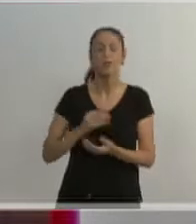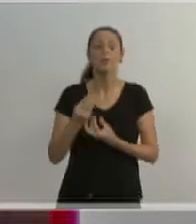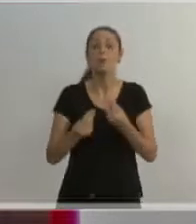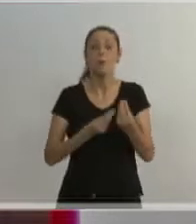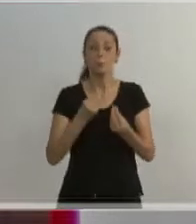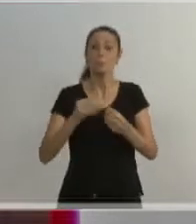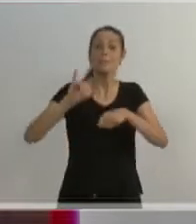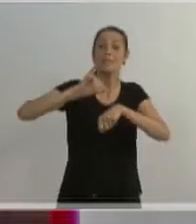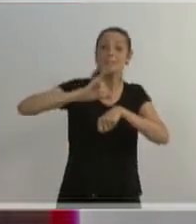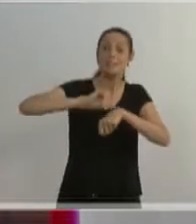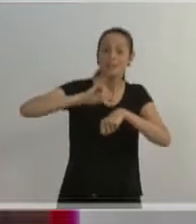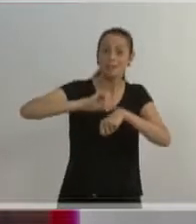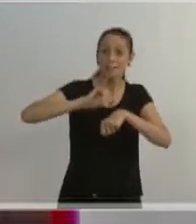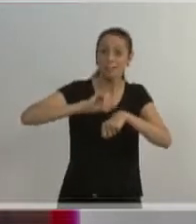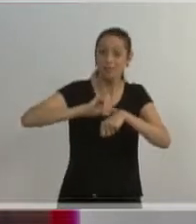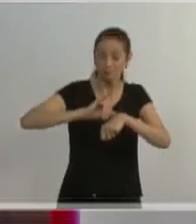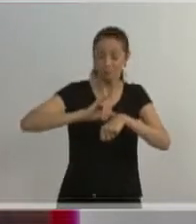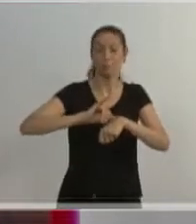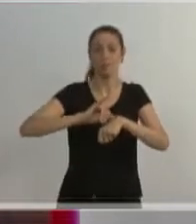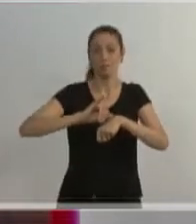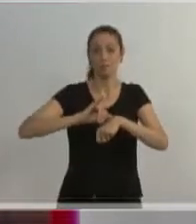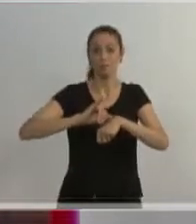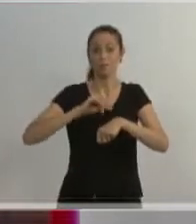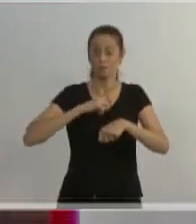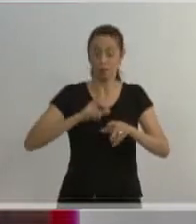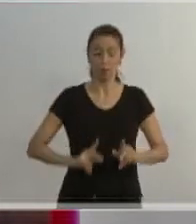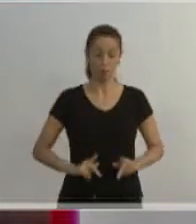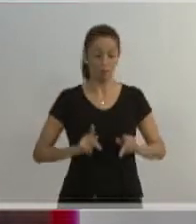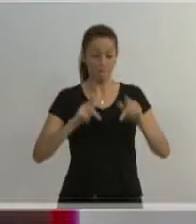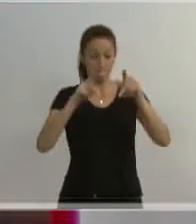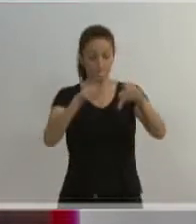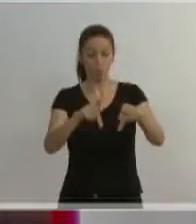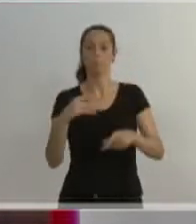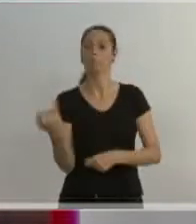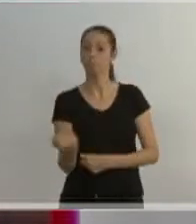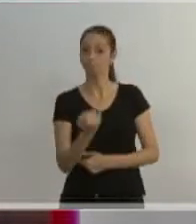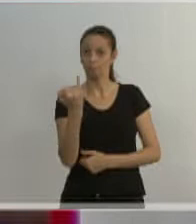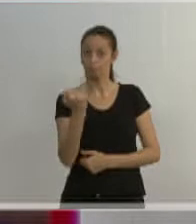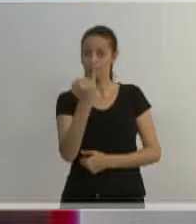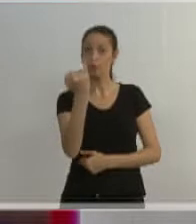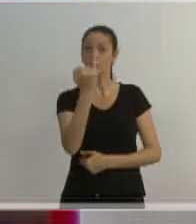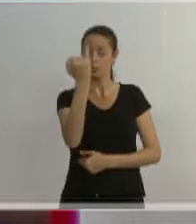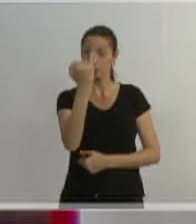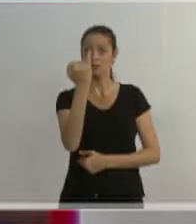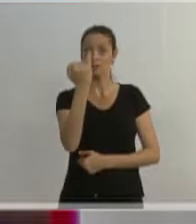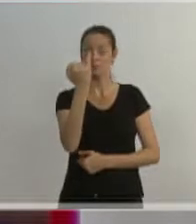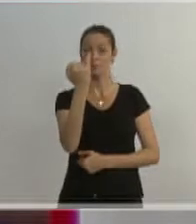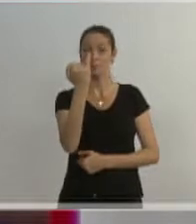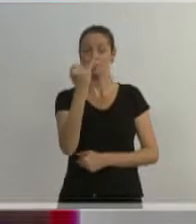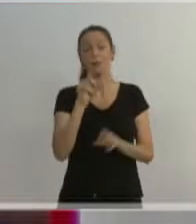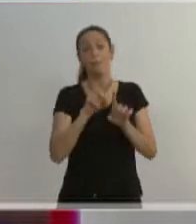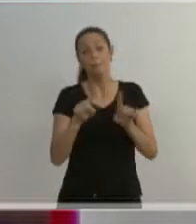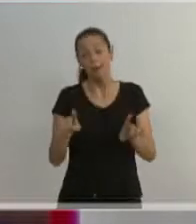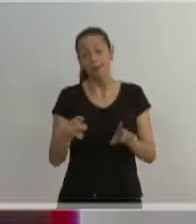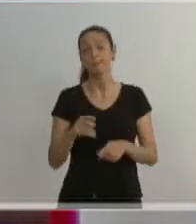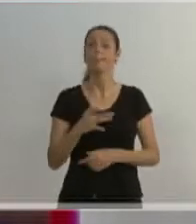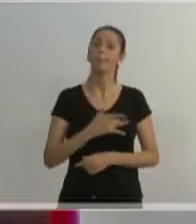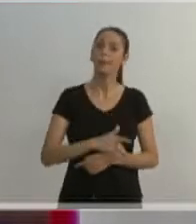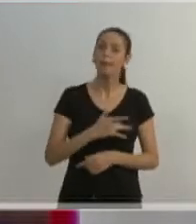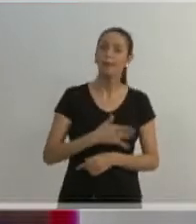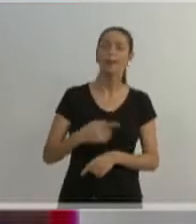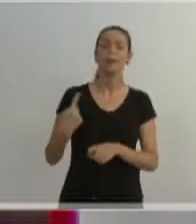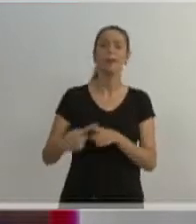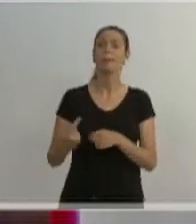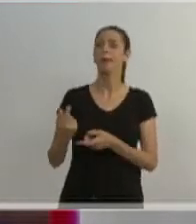uma obra extremamente importantes e que no meu ponto de vista de novo infelizmente pela limitação de recursos